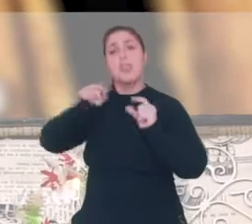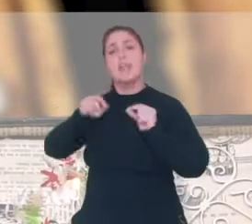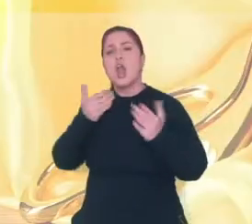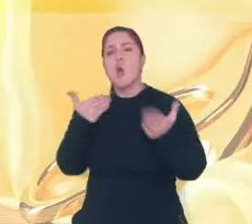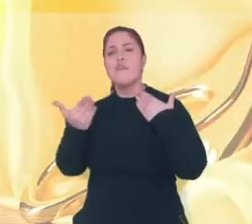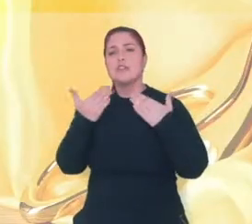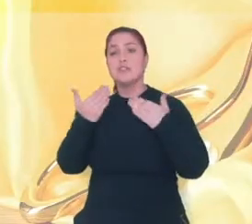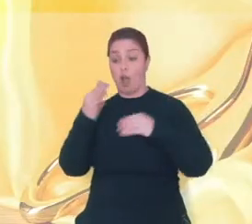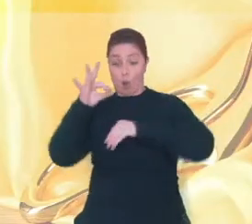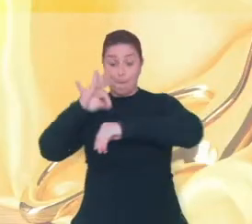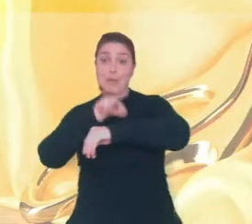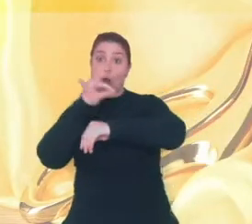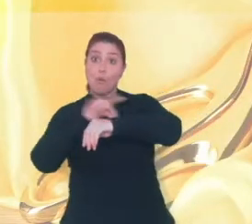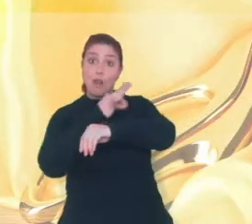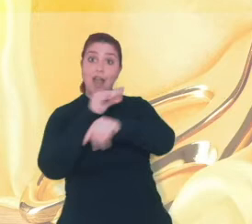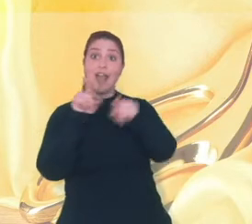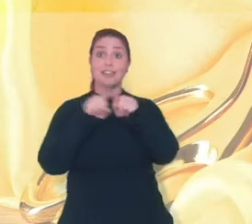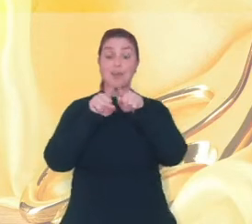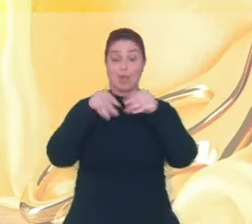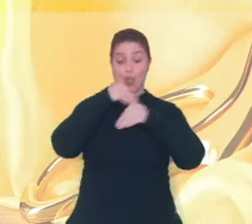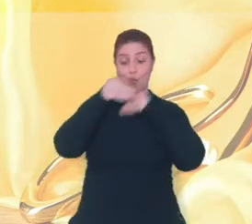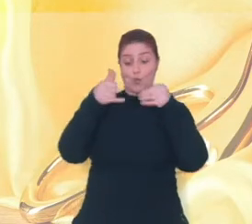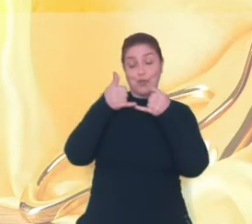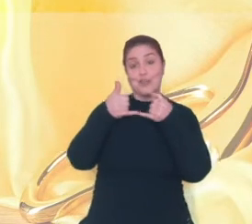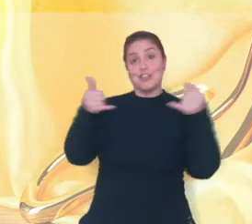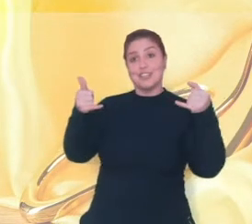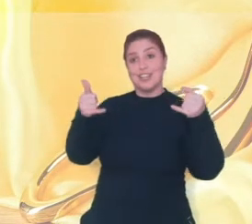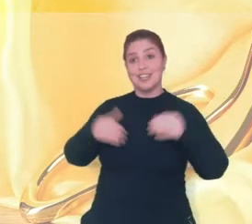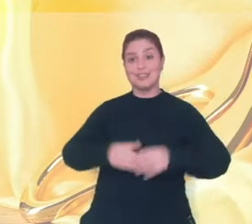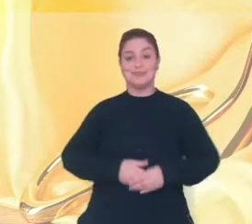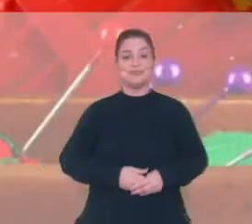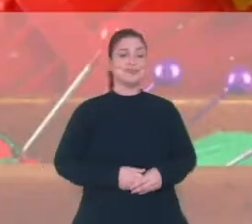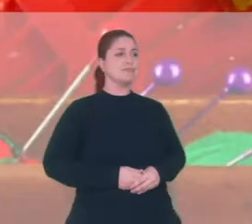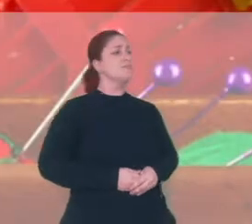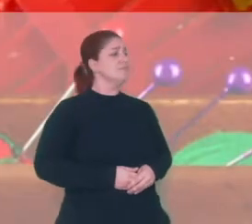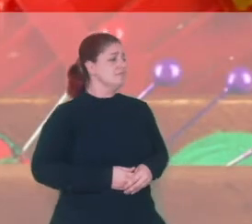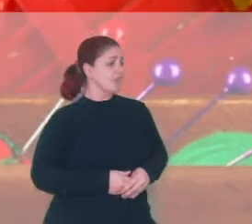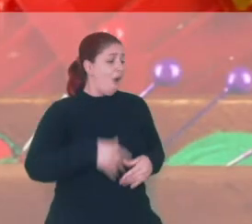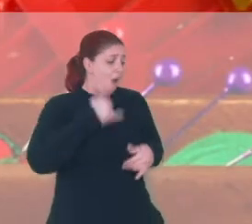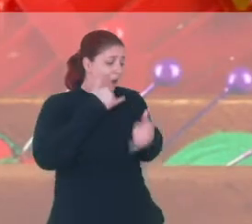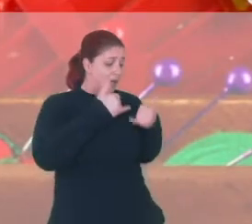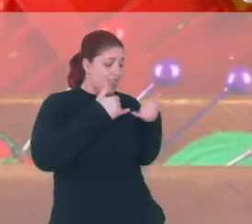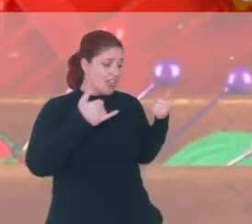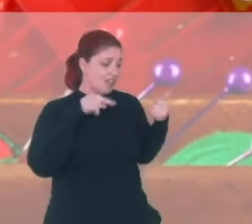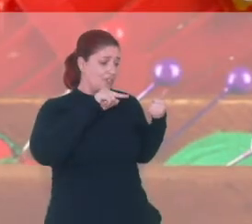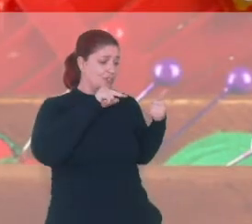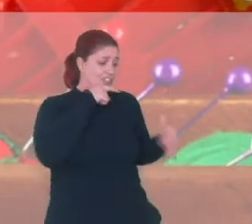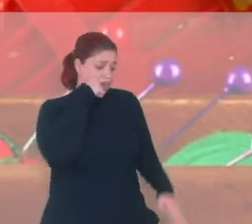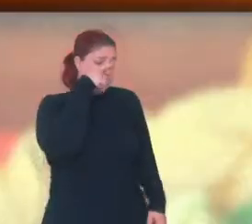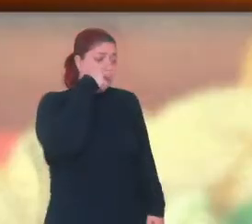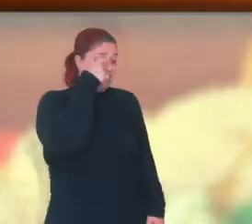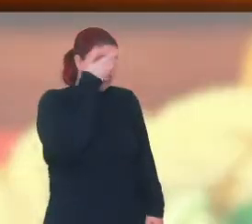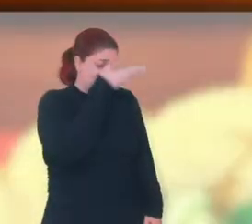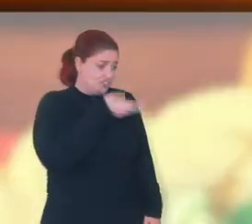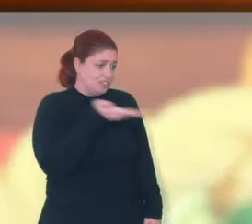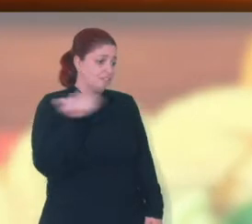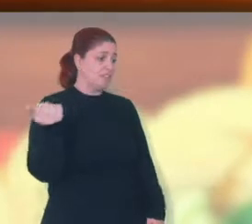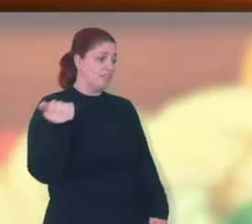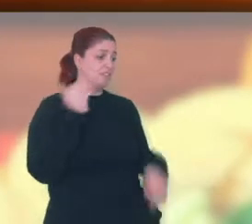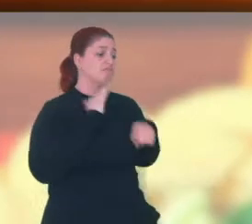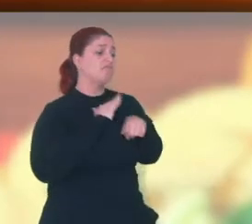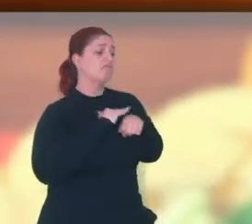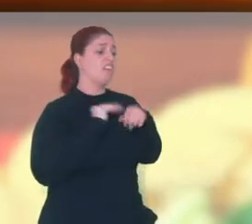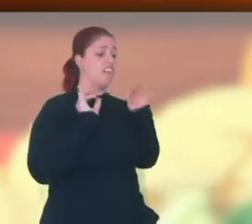uma agulha e um novelo de linha. Dona Linha, por que a senhora está aí toda cheia de si, toda